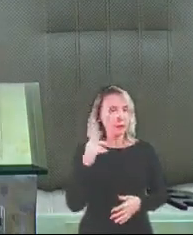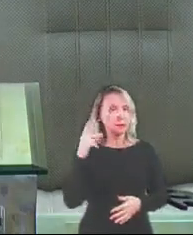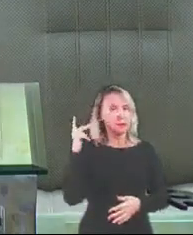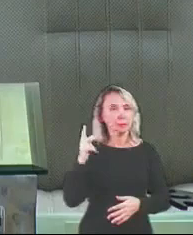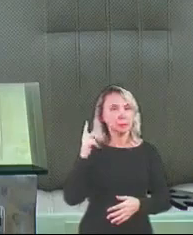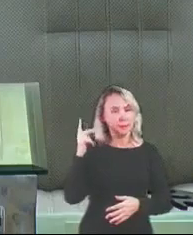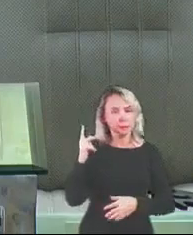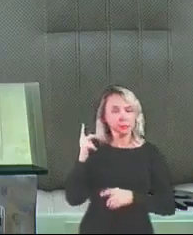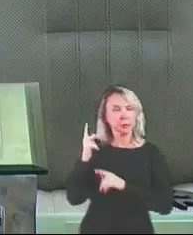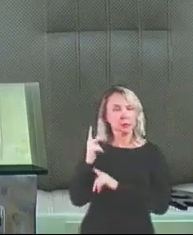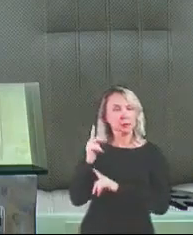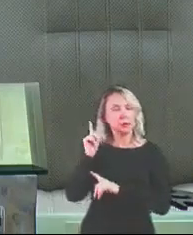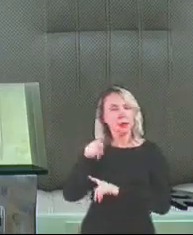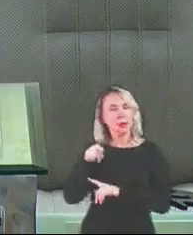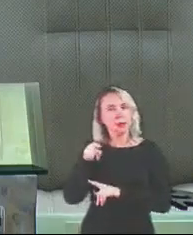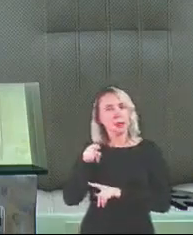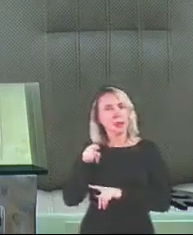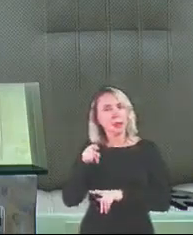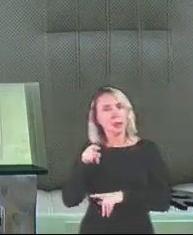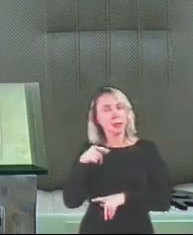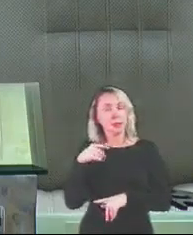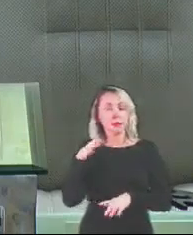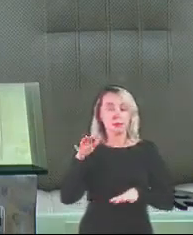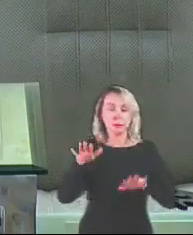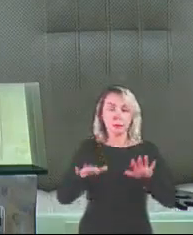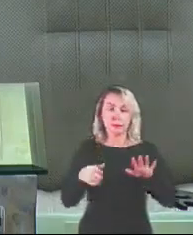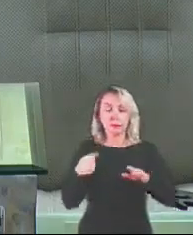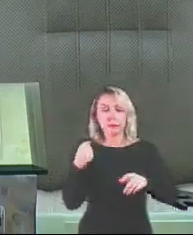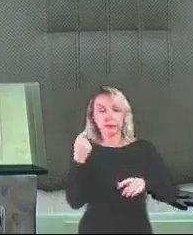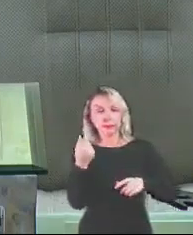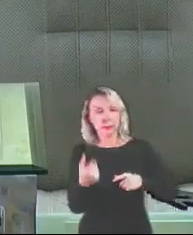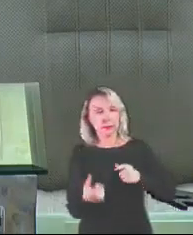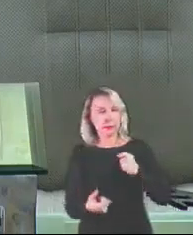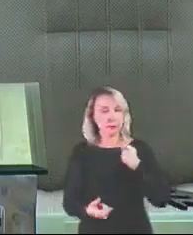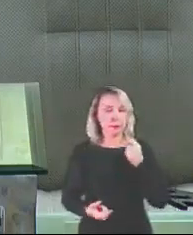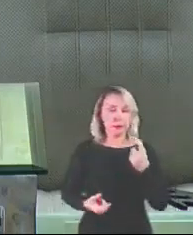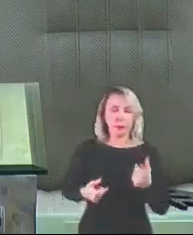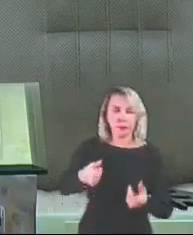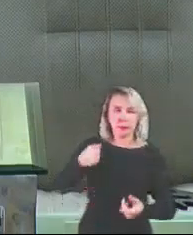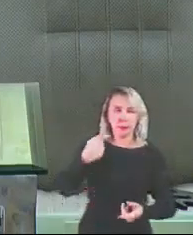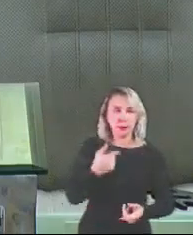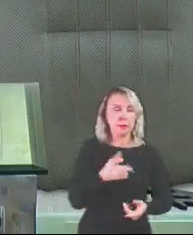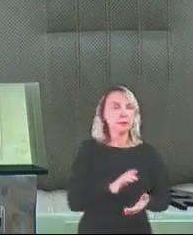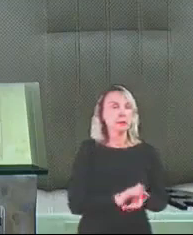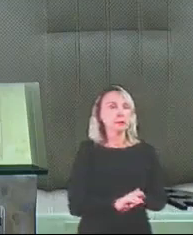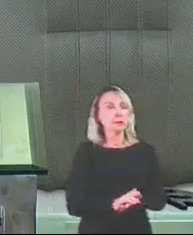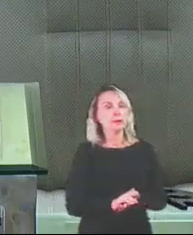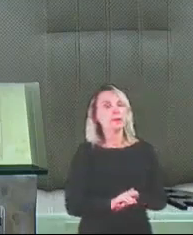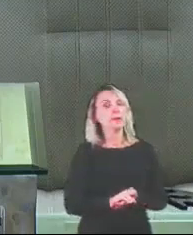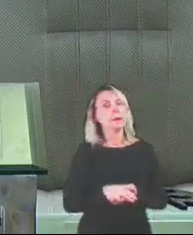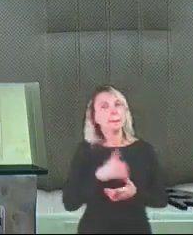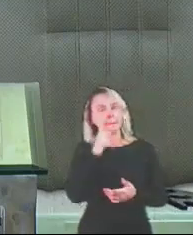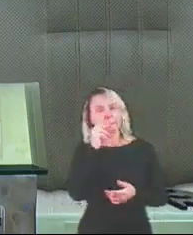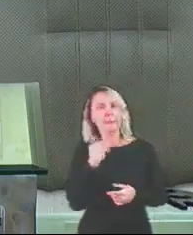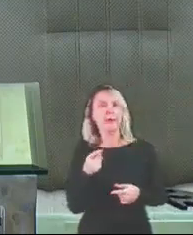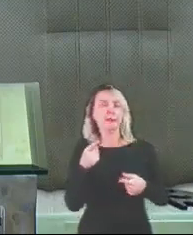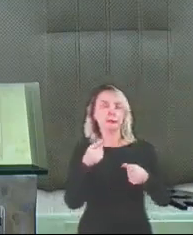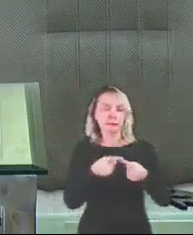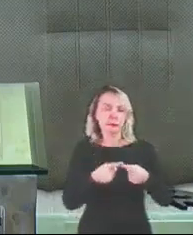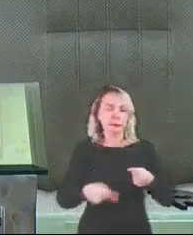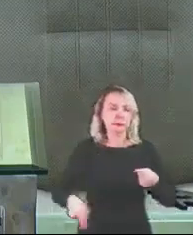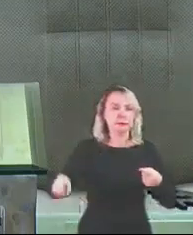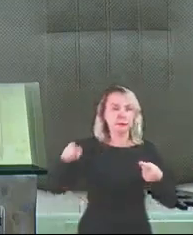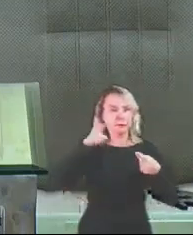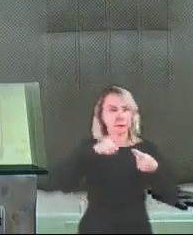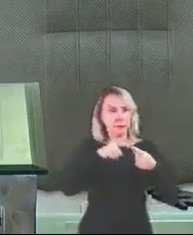ela é pendular. E ela traz os acontecimentos outra vez. Salomão diz